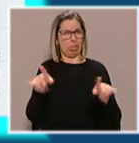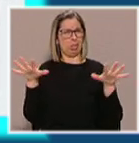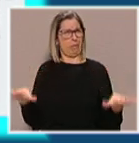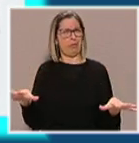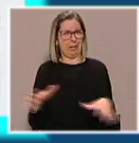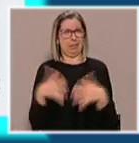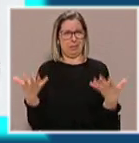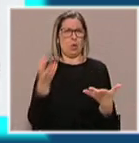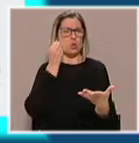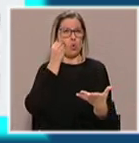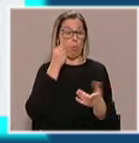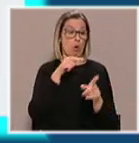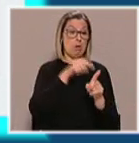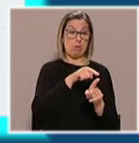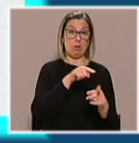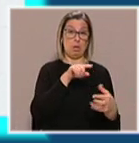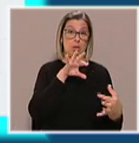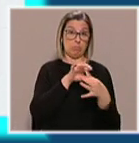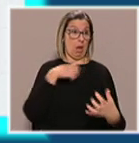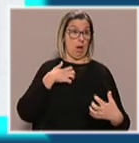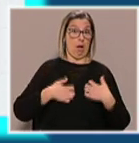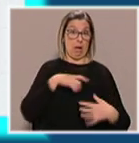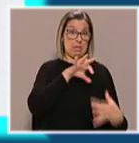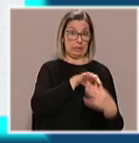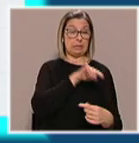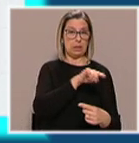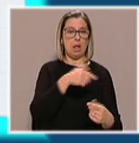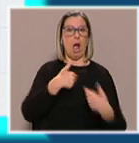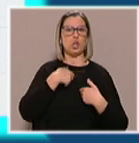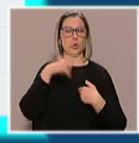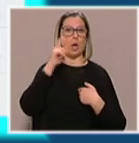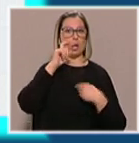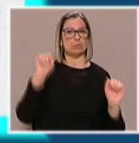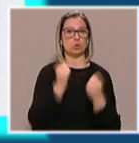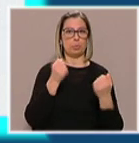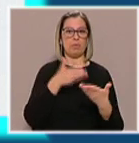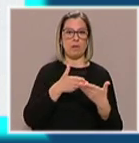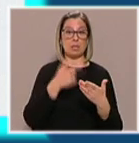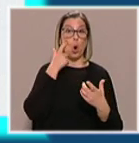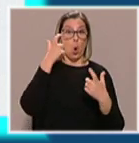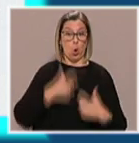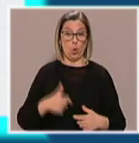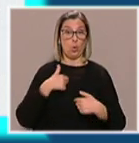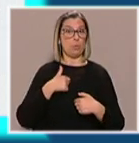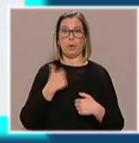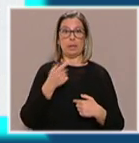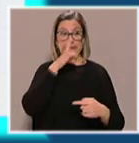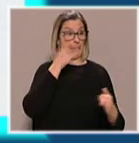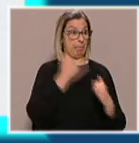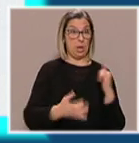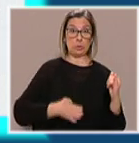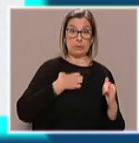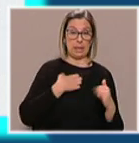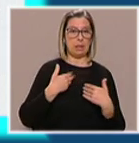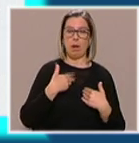nossa sobrevivência. Se formos confrontados com uma situação de risco de vida, o nosso organismo reage redirecionando o sangue, os